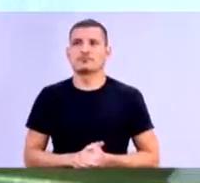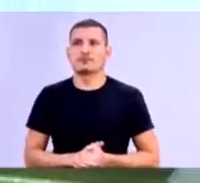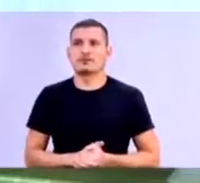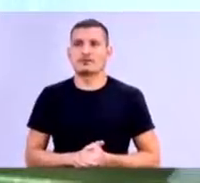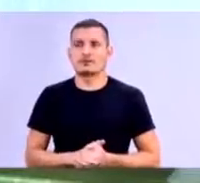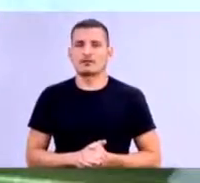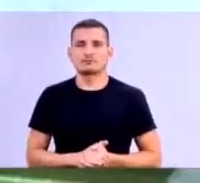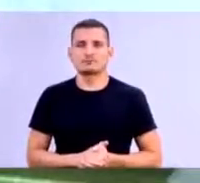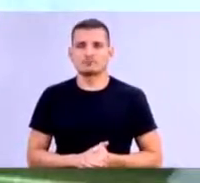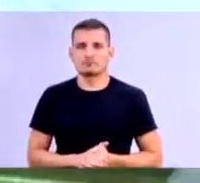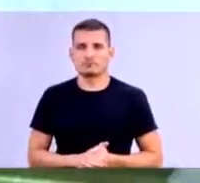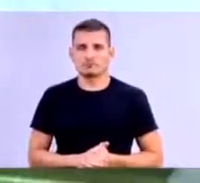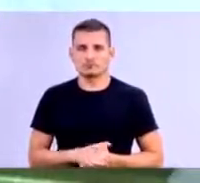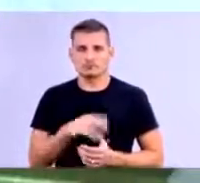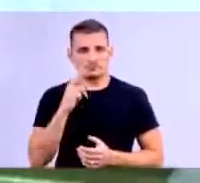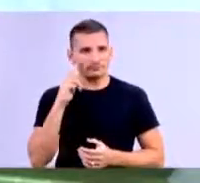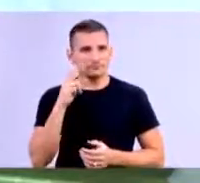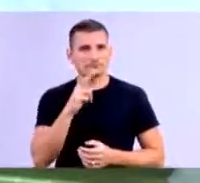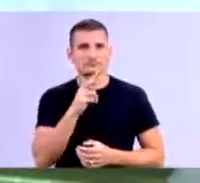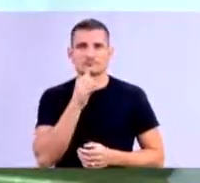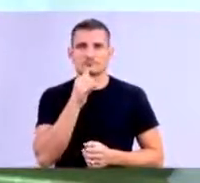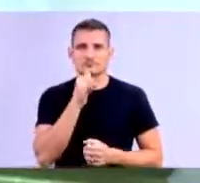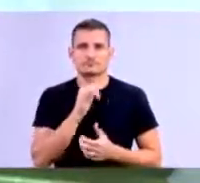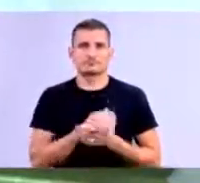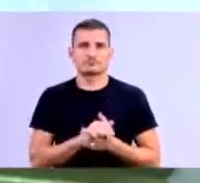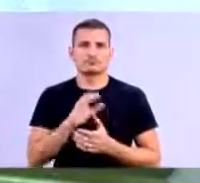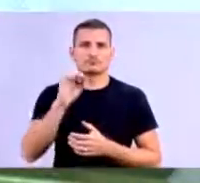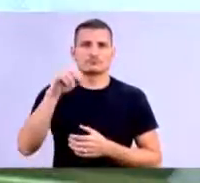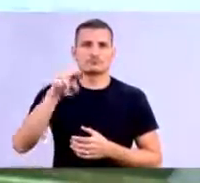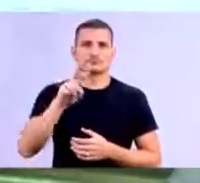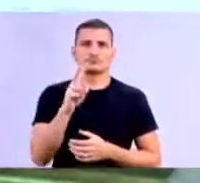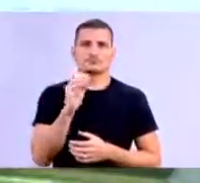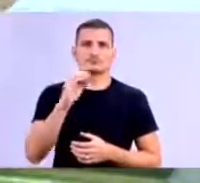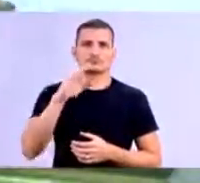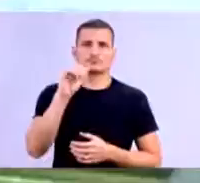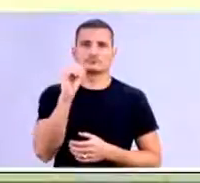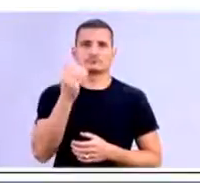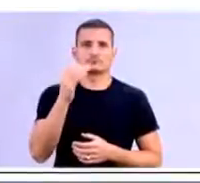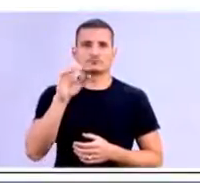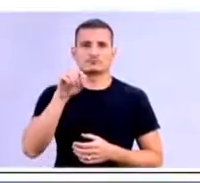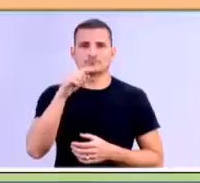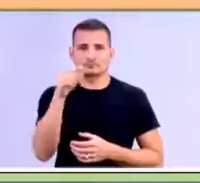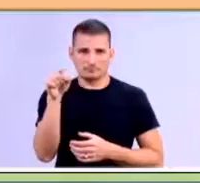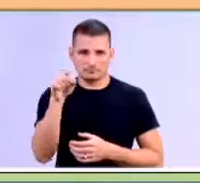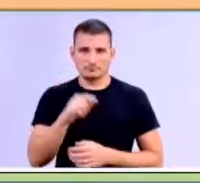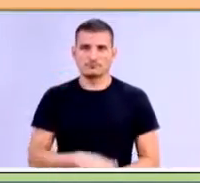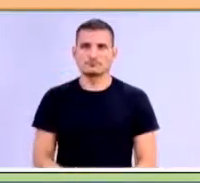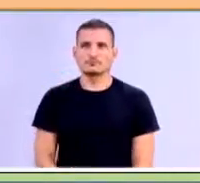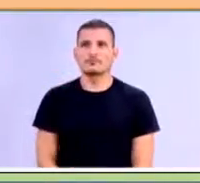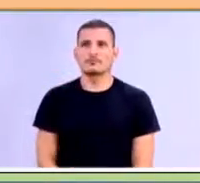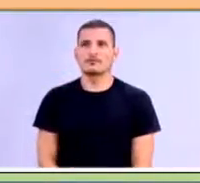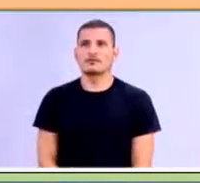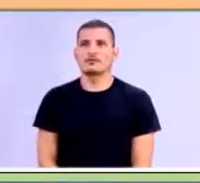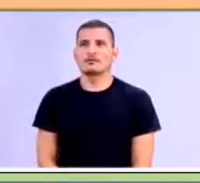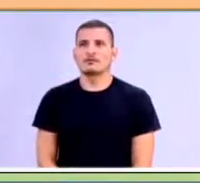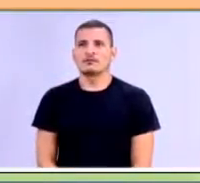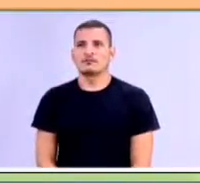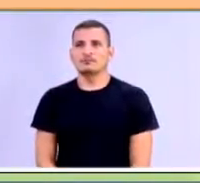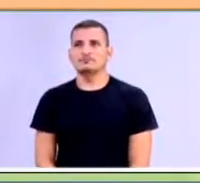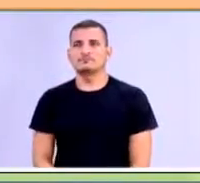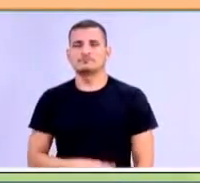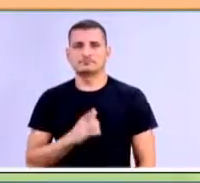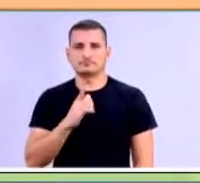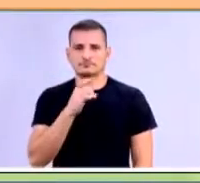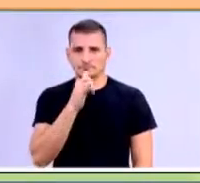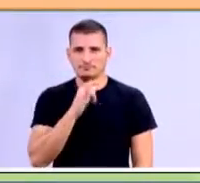na prática. Vamos ver um exemplo de uma convocação. Vamos ver como vai ser, como ficaria. Nós temos 2 exemplos